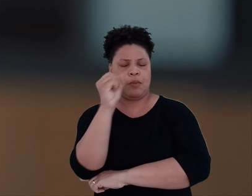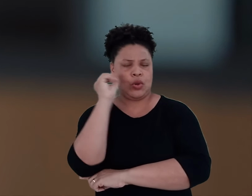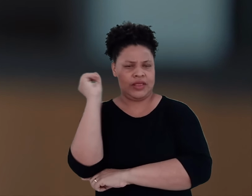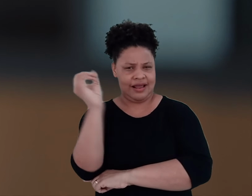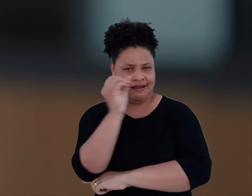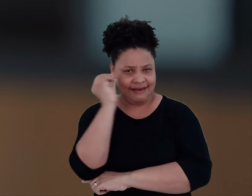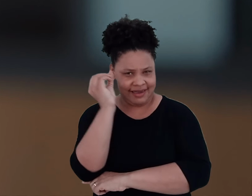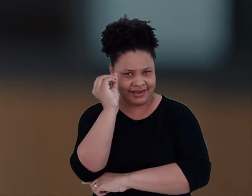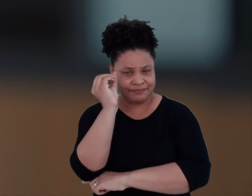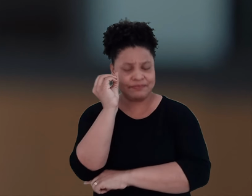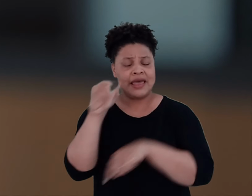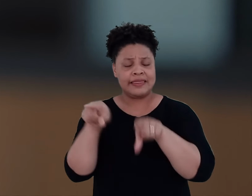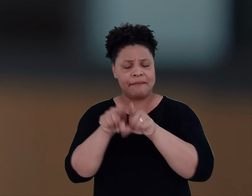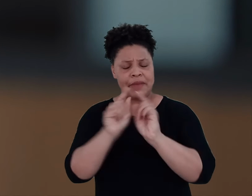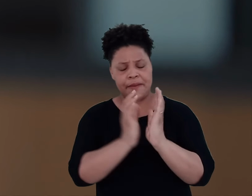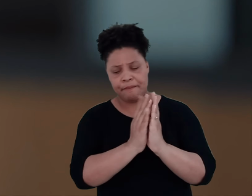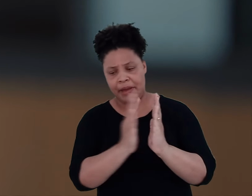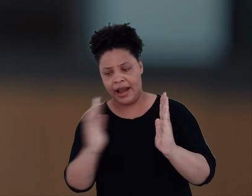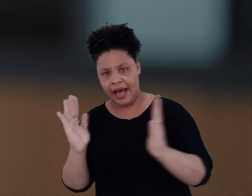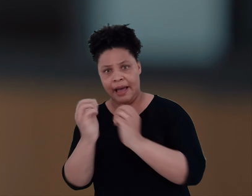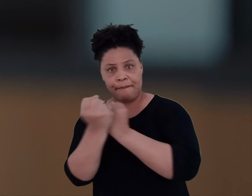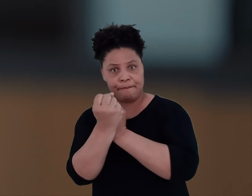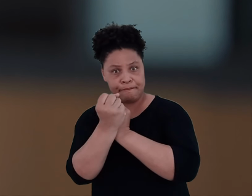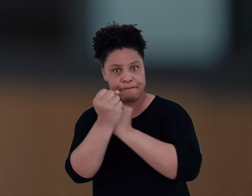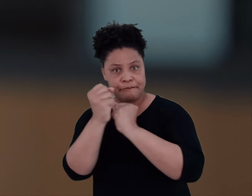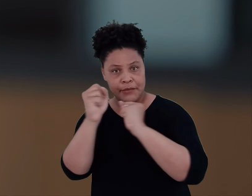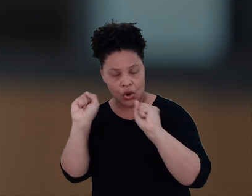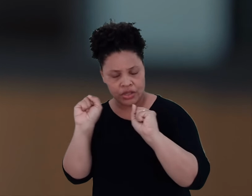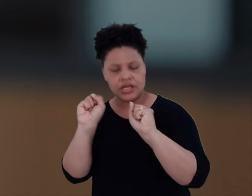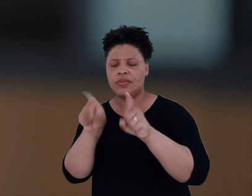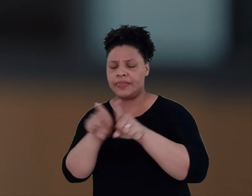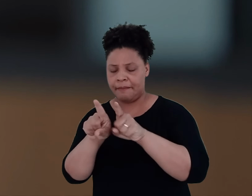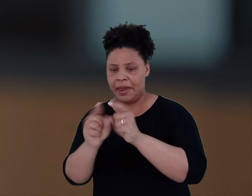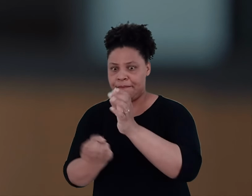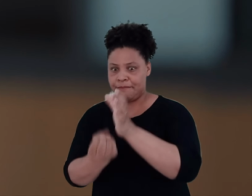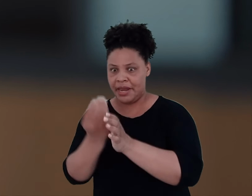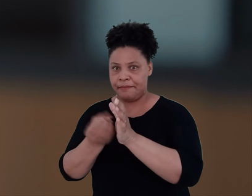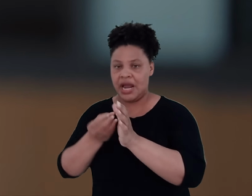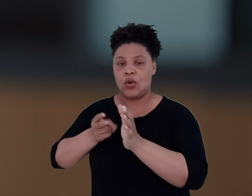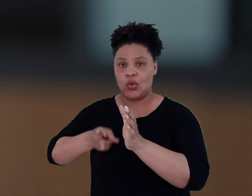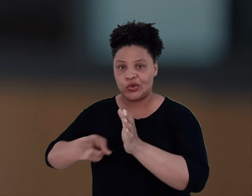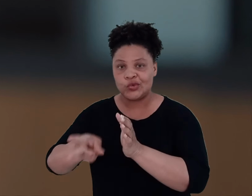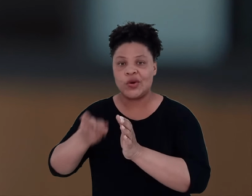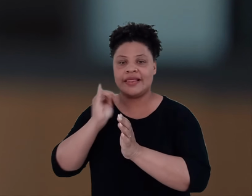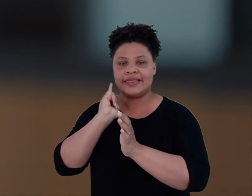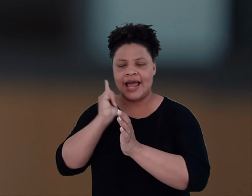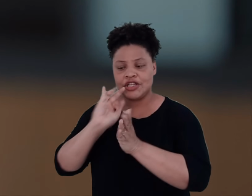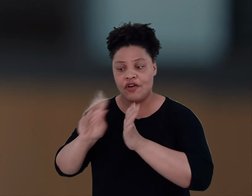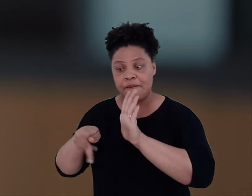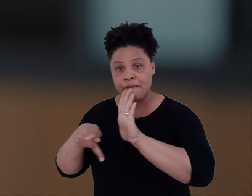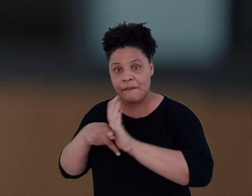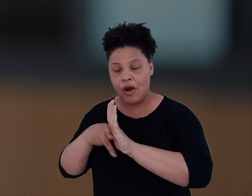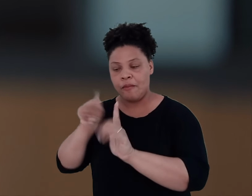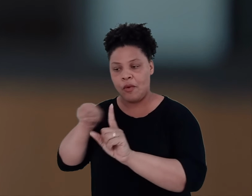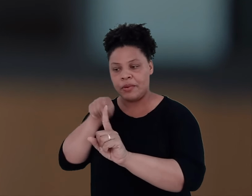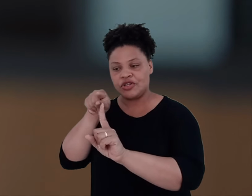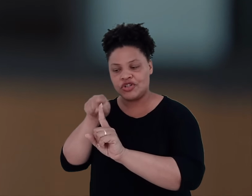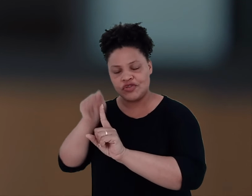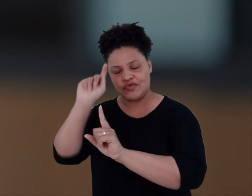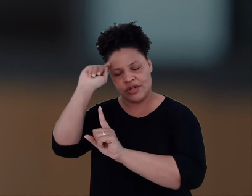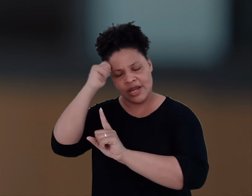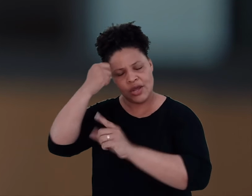Alegre. E no pós-abolição, diversas publicações se sucederam, produzindo narrativas sobre a condição dos indivíduos negros,